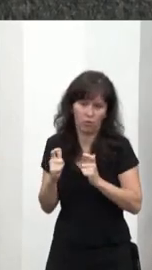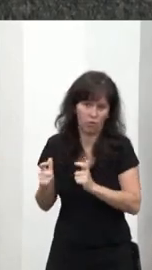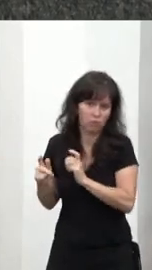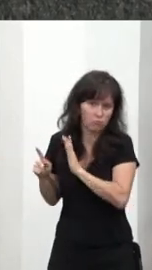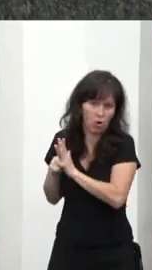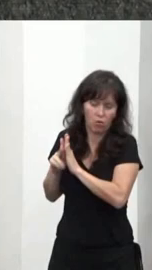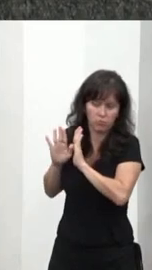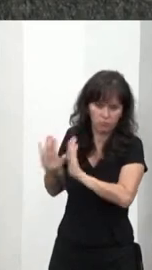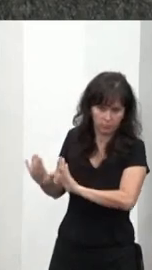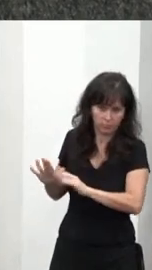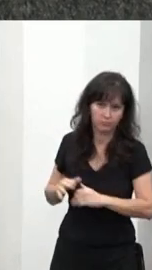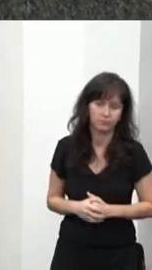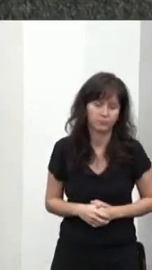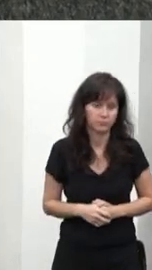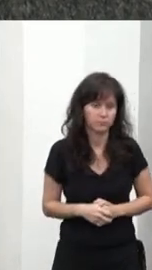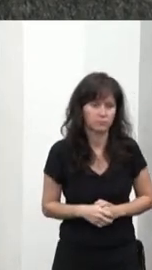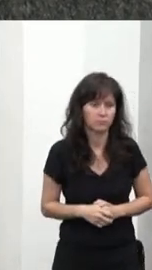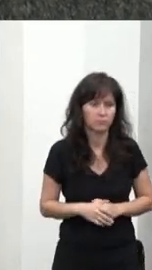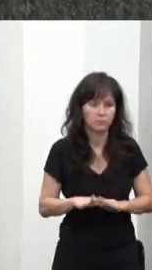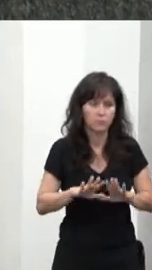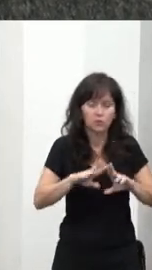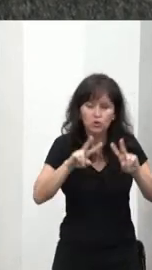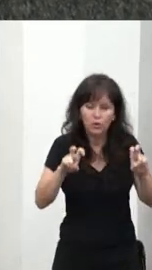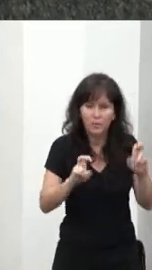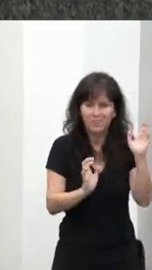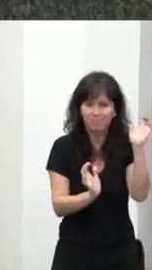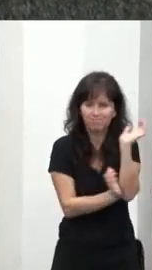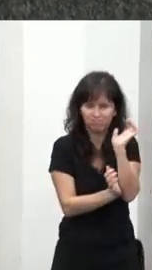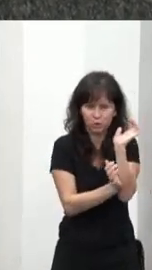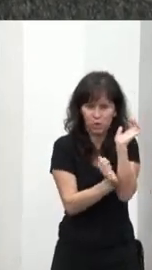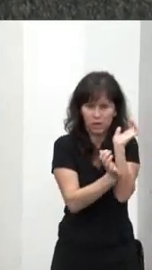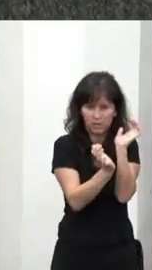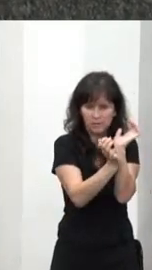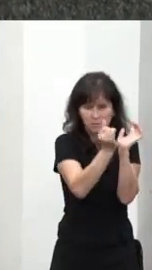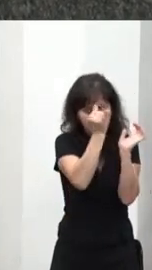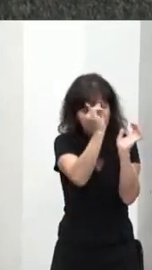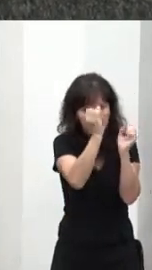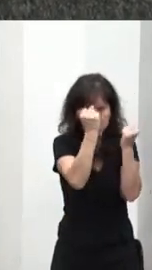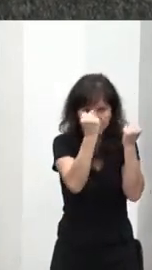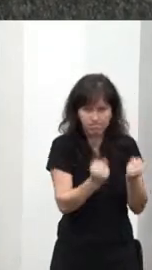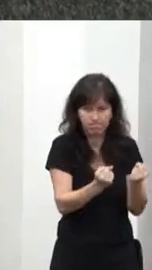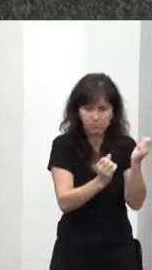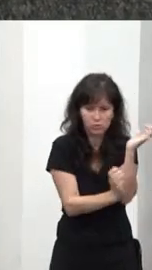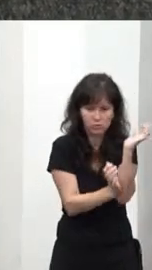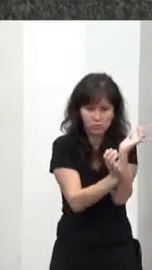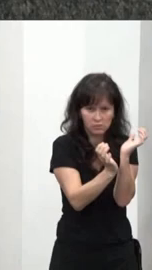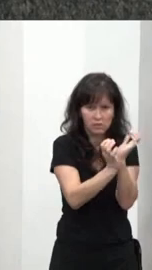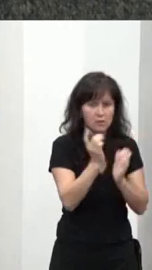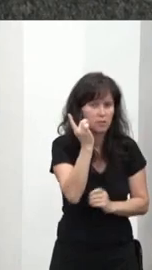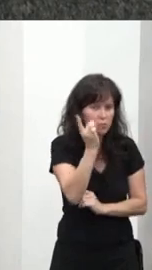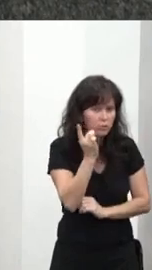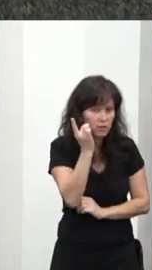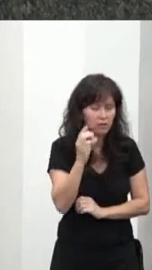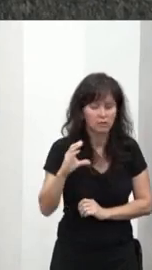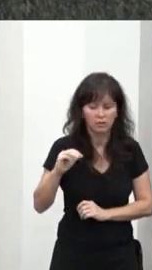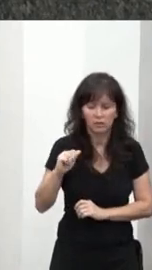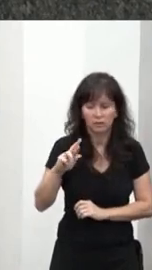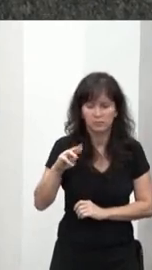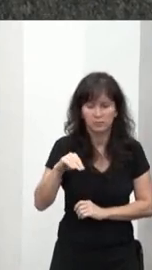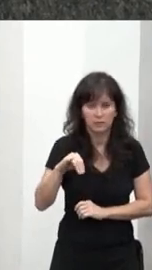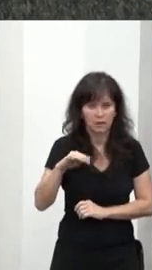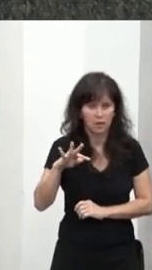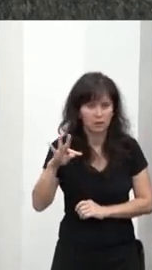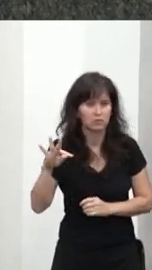da questão da desrocratização né aqui adaptada carminatio Deputado Marquito eu acho fundamental mesmo